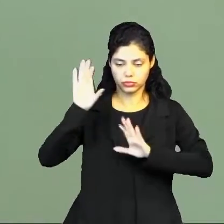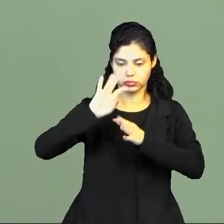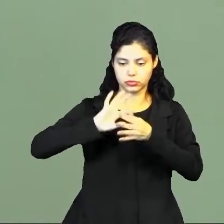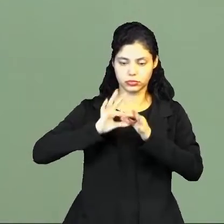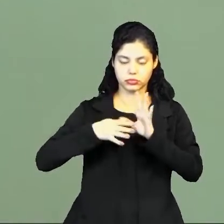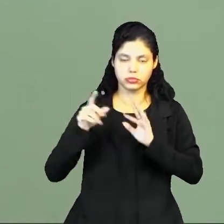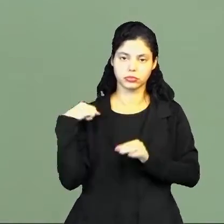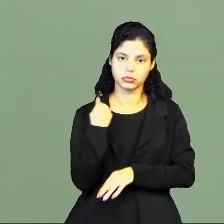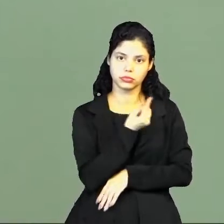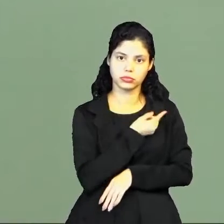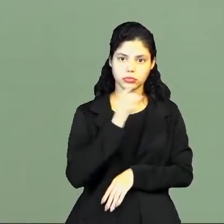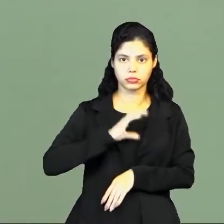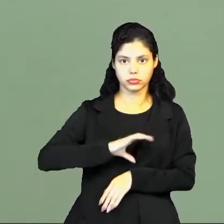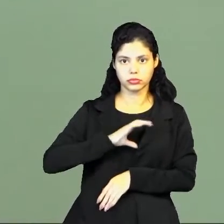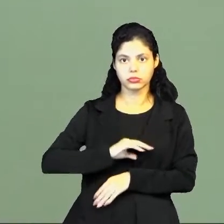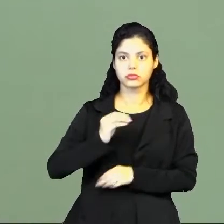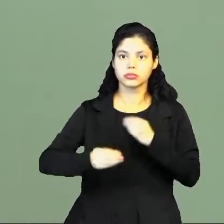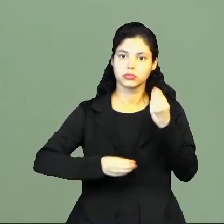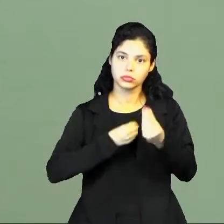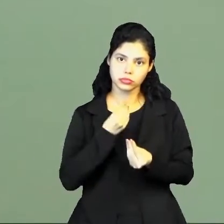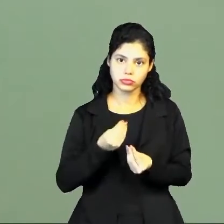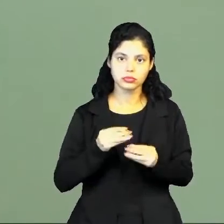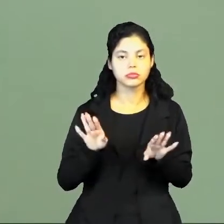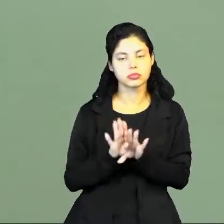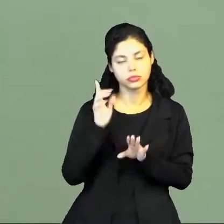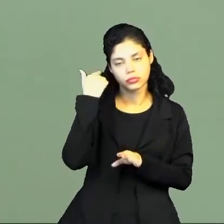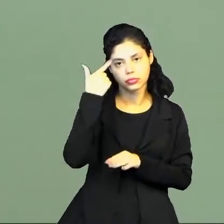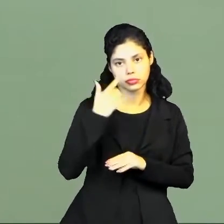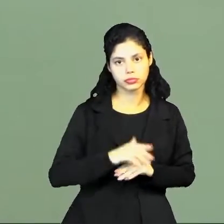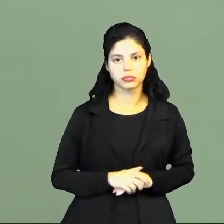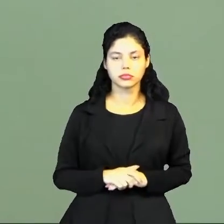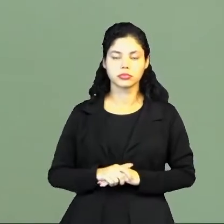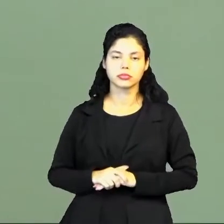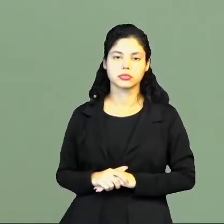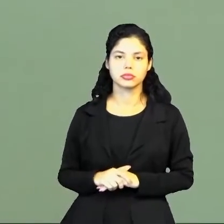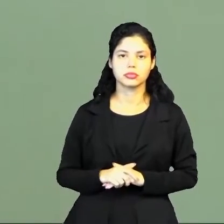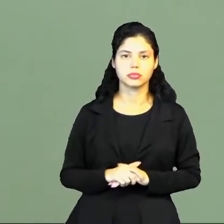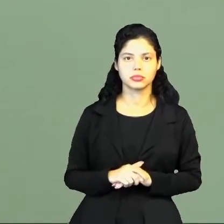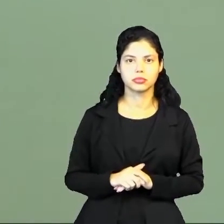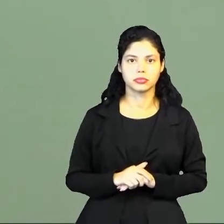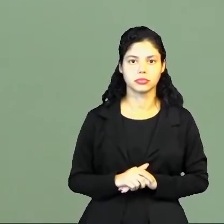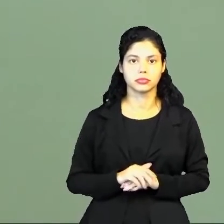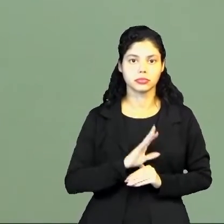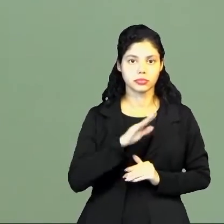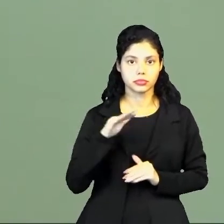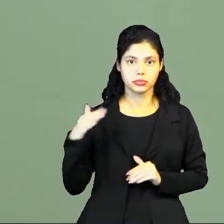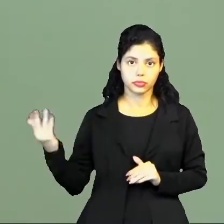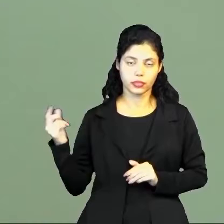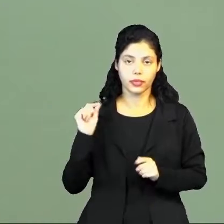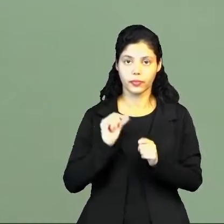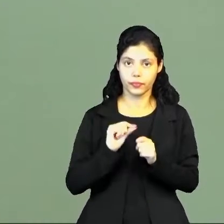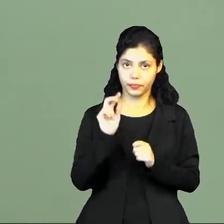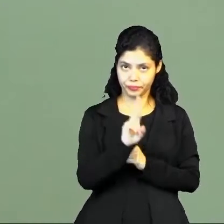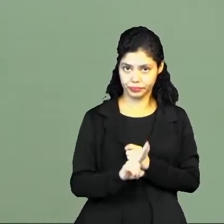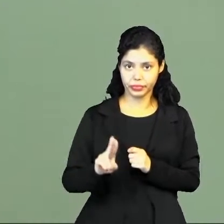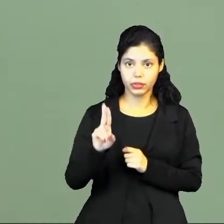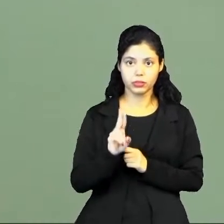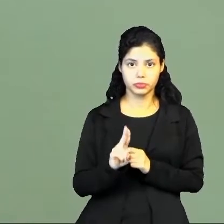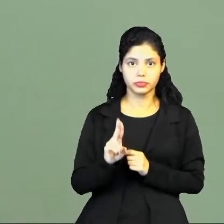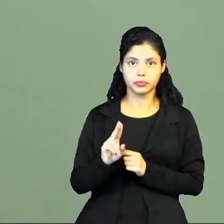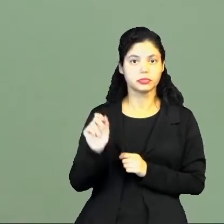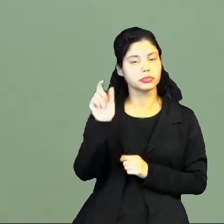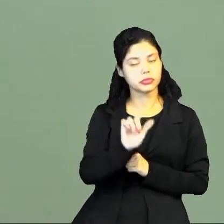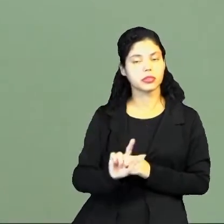da nossa língua materna, dentro do português, quanto também da língua espanhola. Então, quando a gente faz o uso da